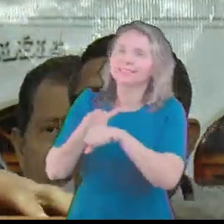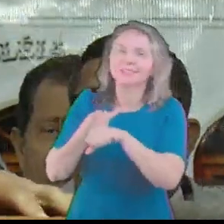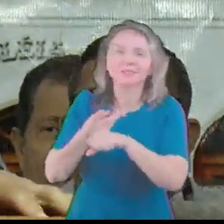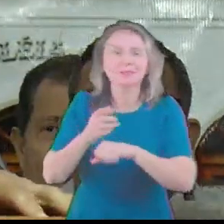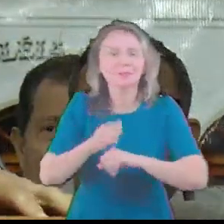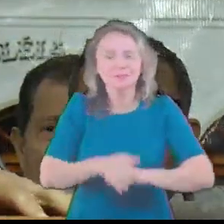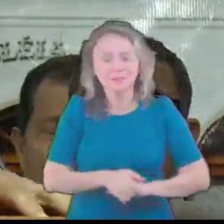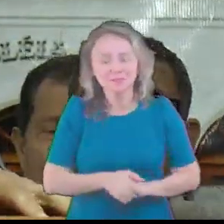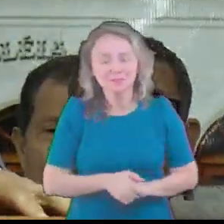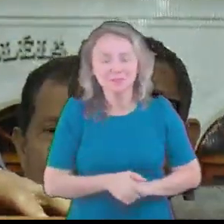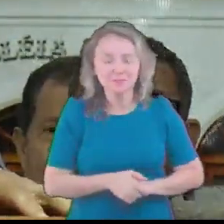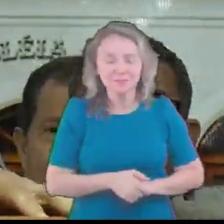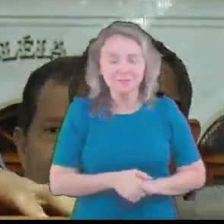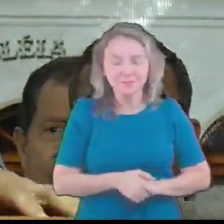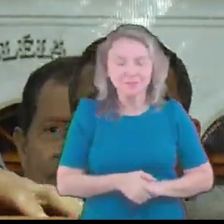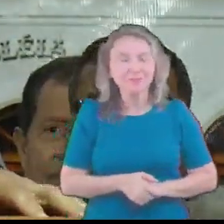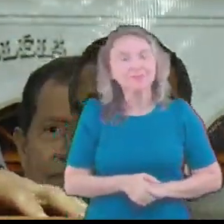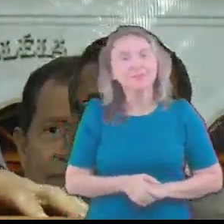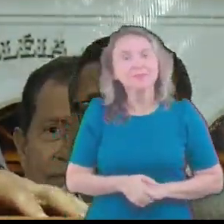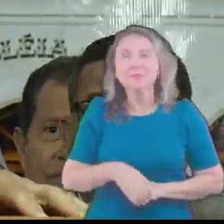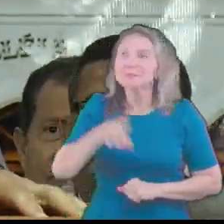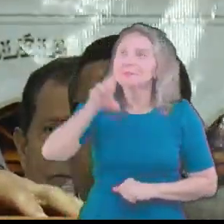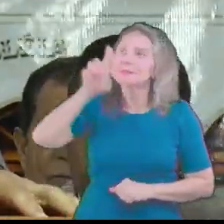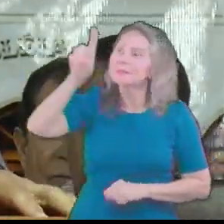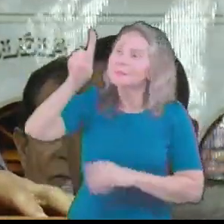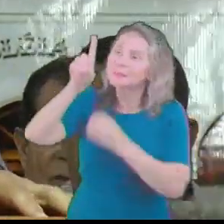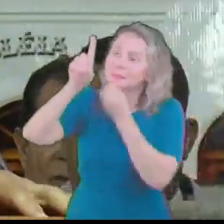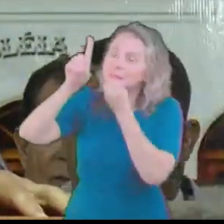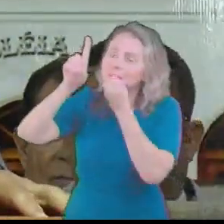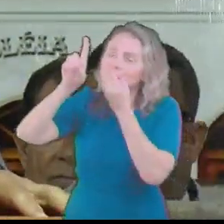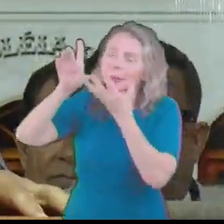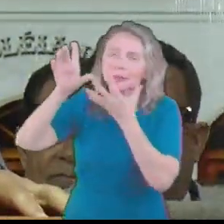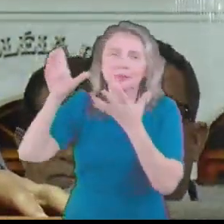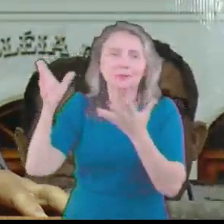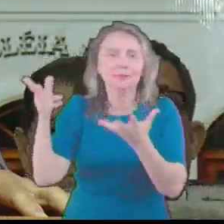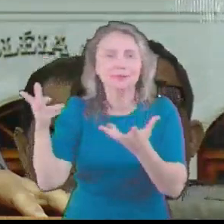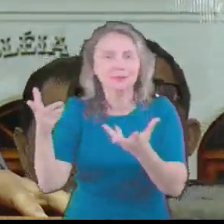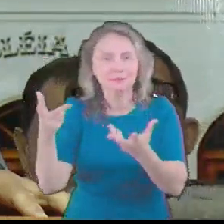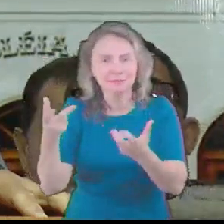Jesus. Que Deus bom, que Deus maravilhoso.